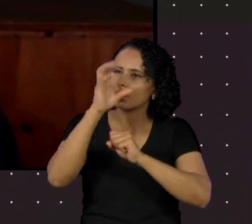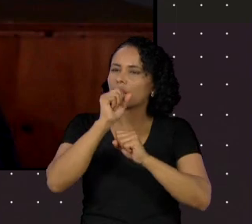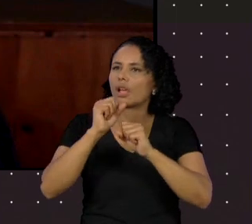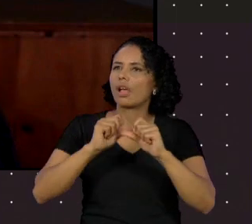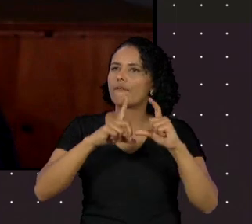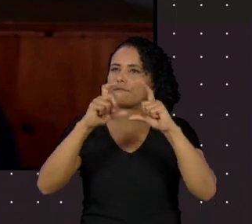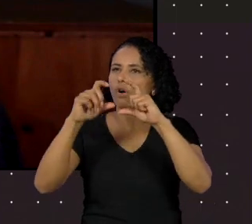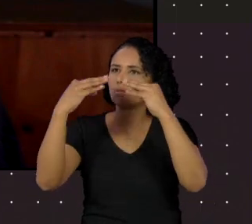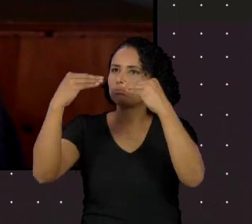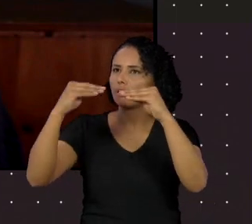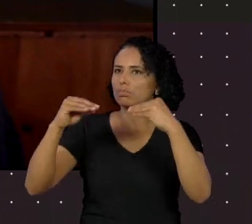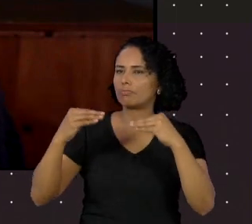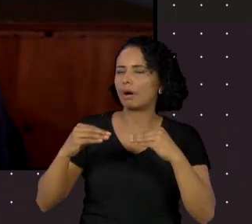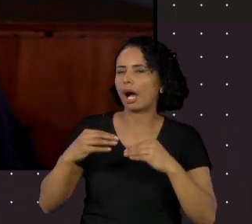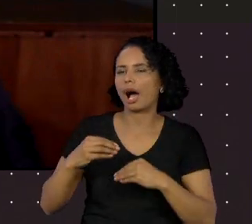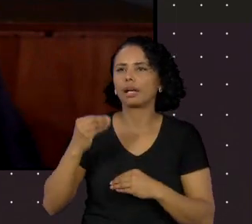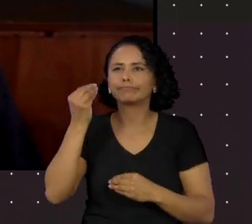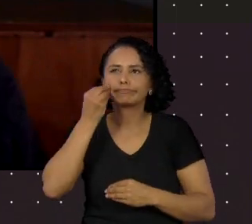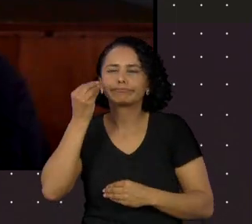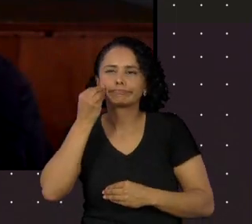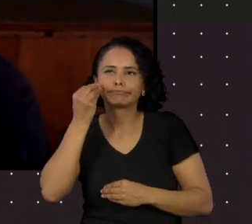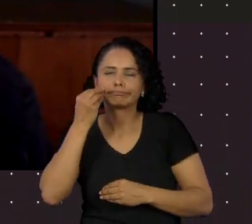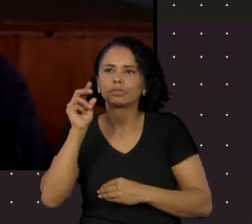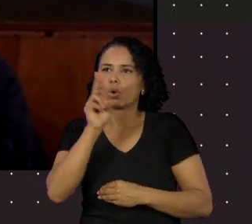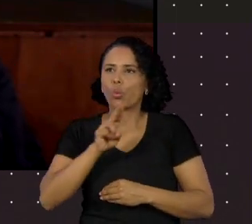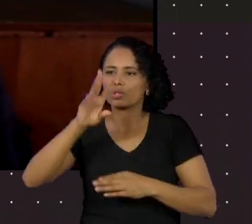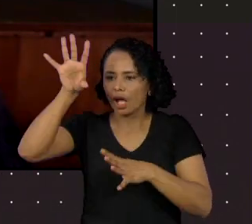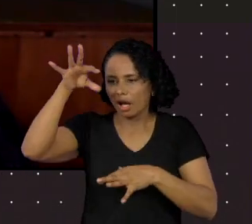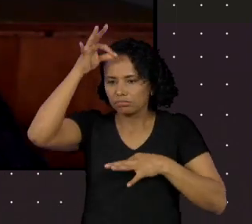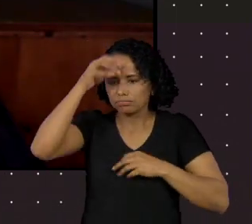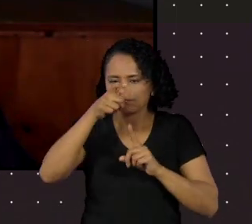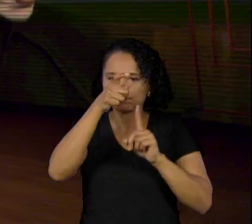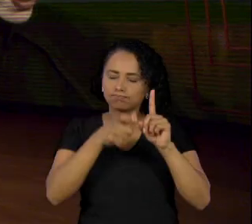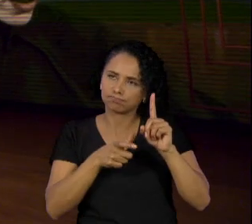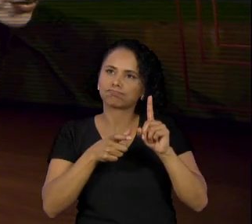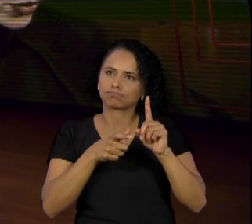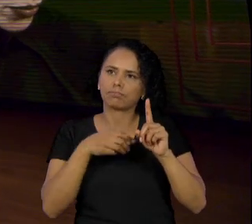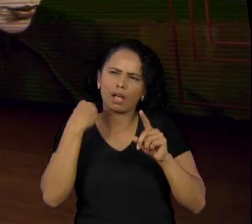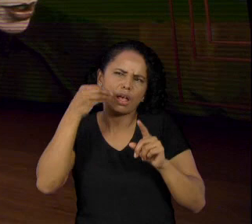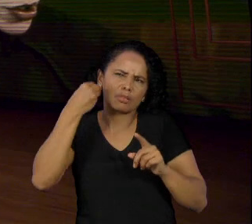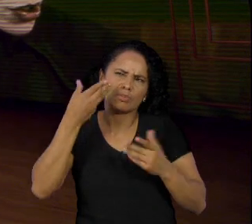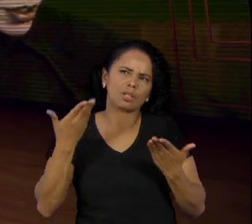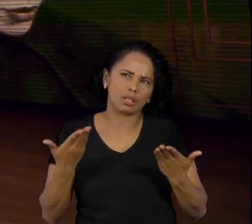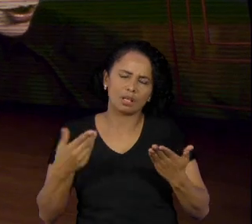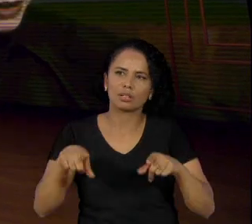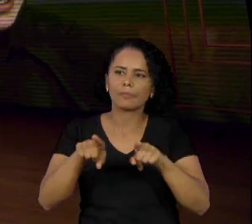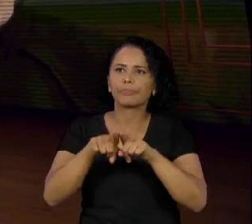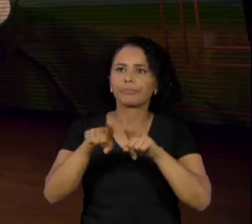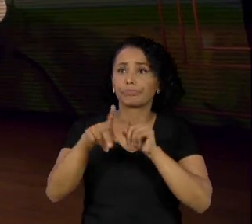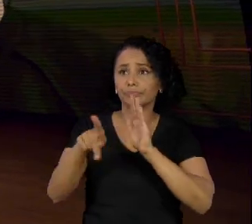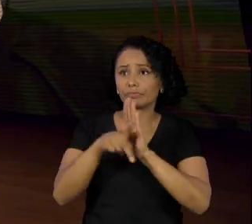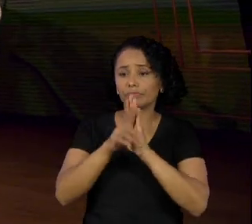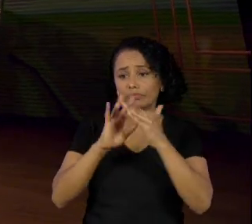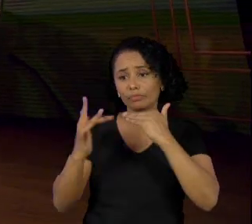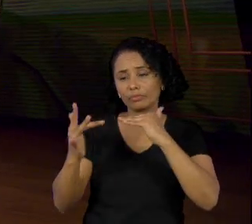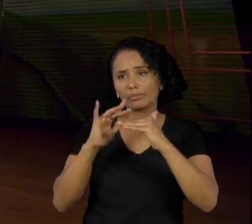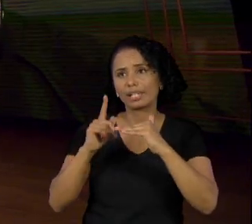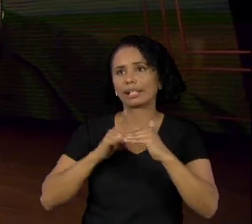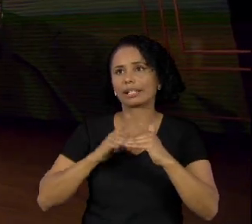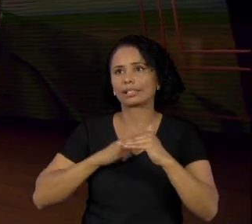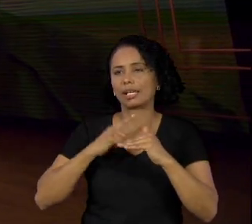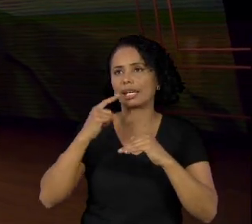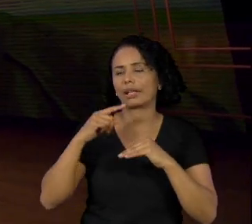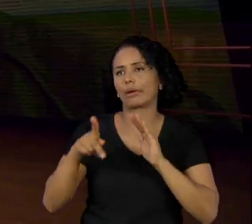eu tive uma outra experiência também nas redes sociais, que foi com um grupo que a gente criou chamado Cara Palavra, que